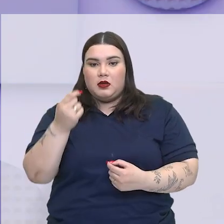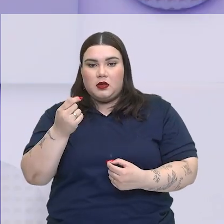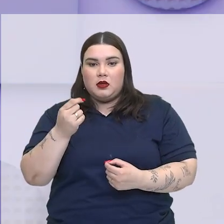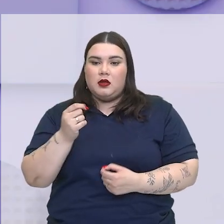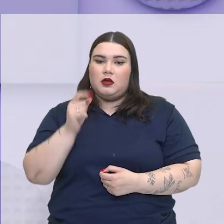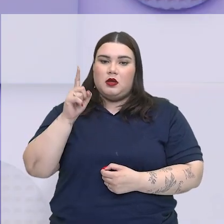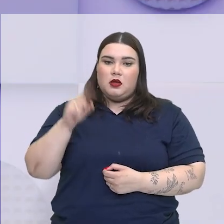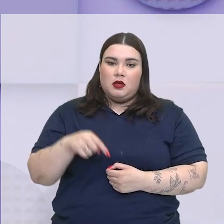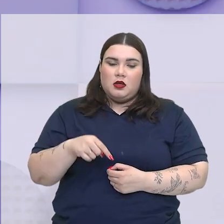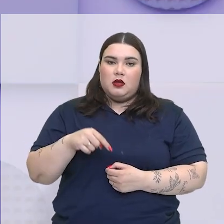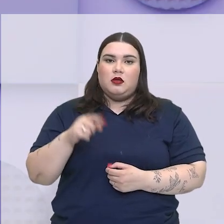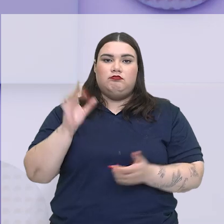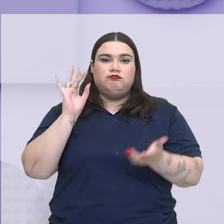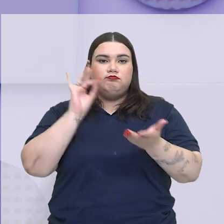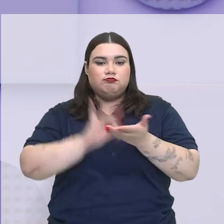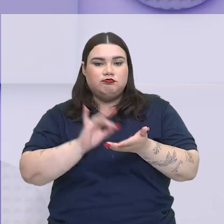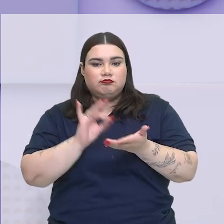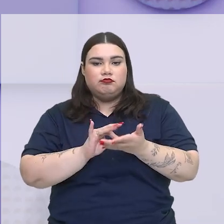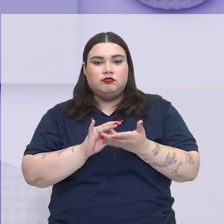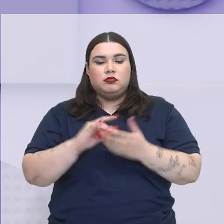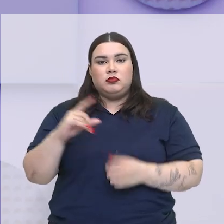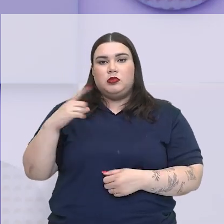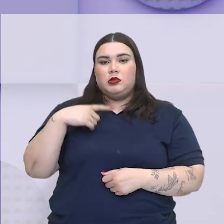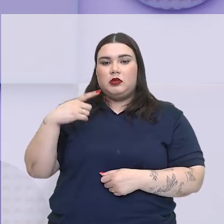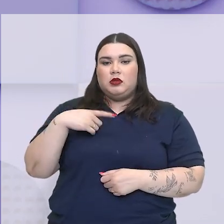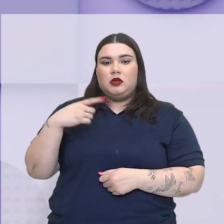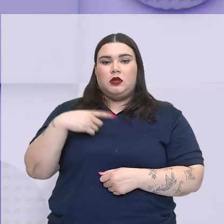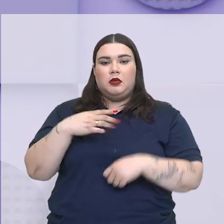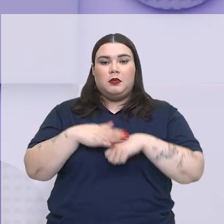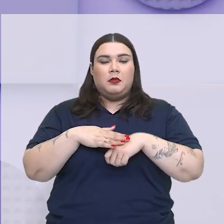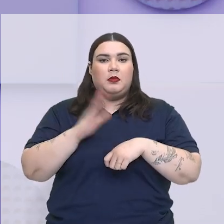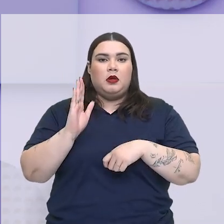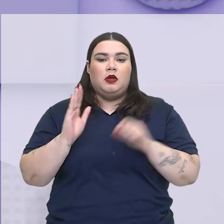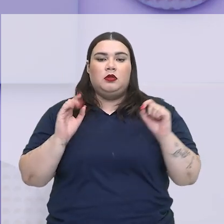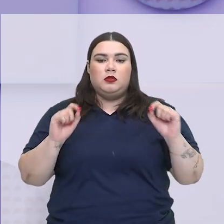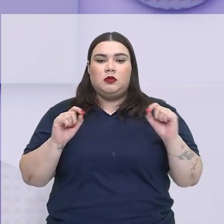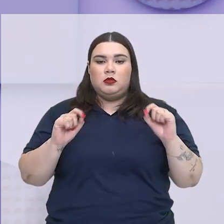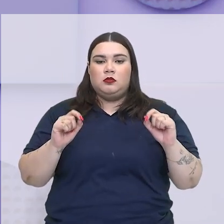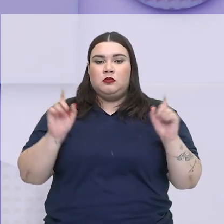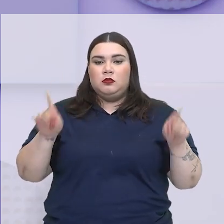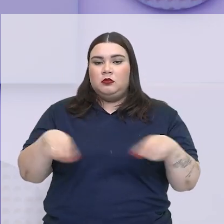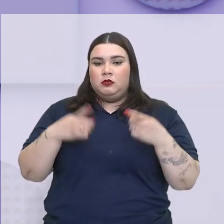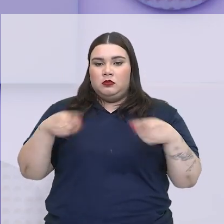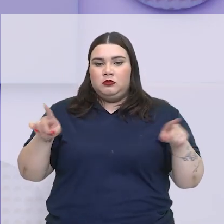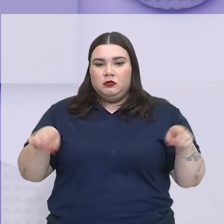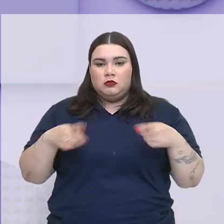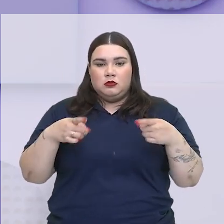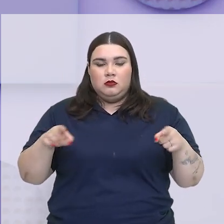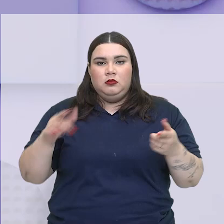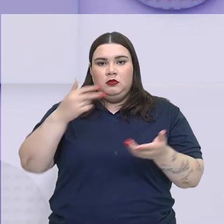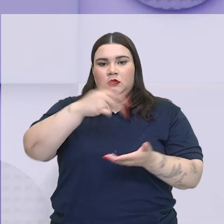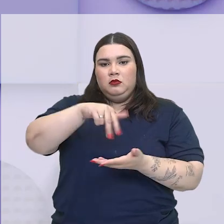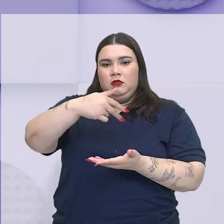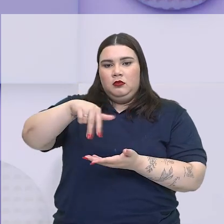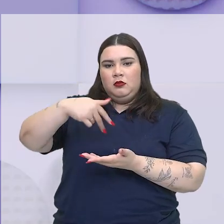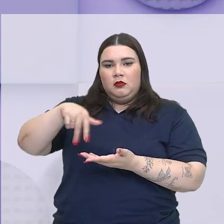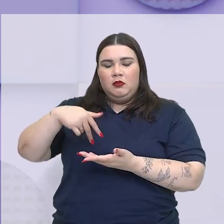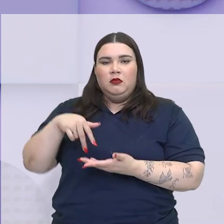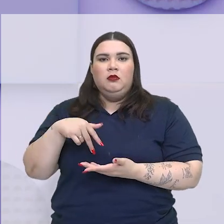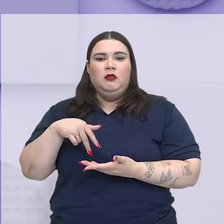seja afetiva, ela tenha mais do que nunca as músicas, as